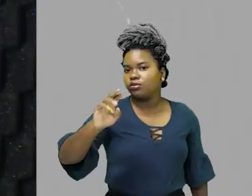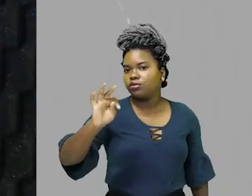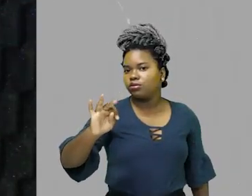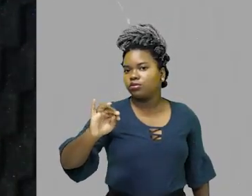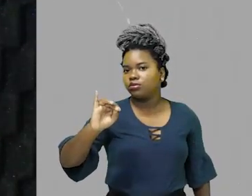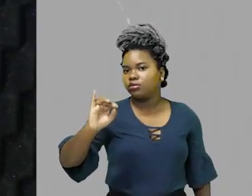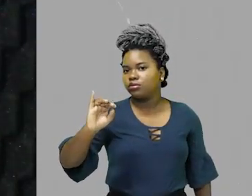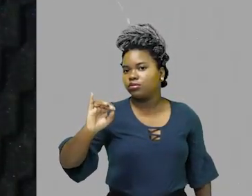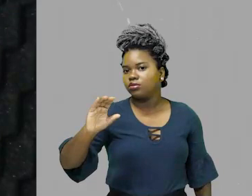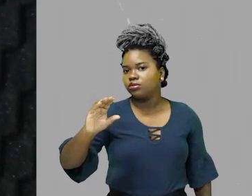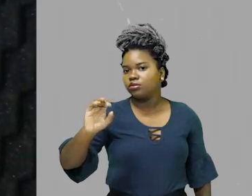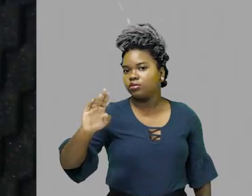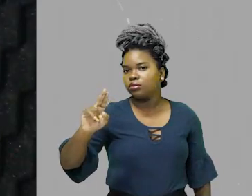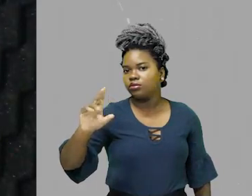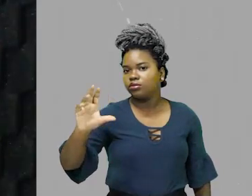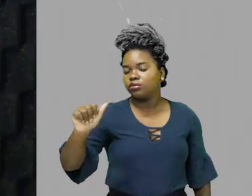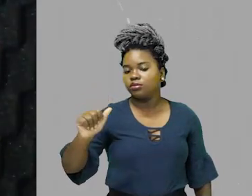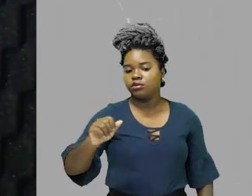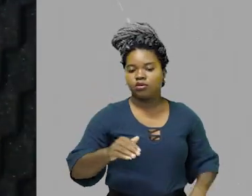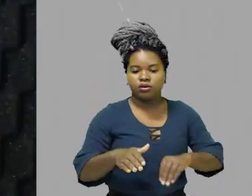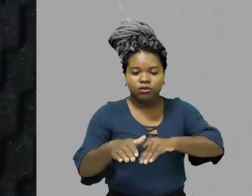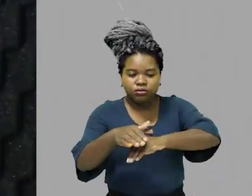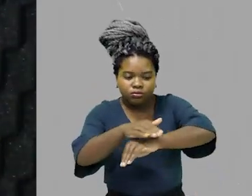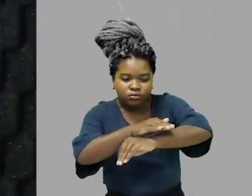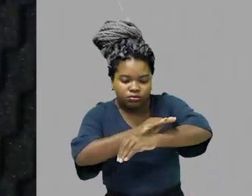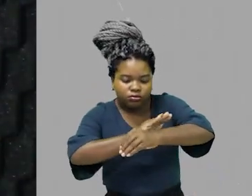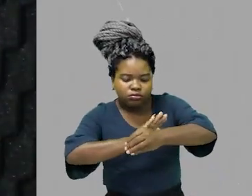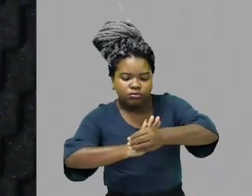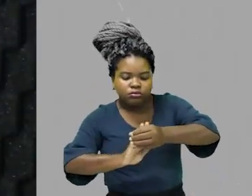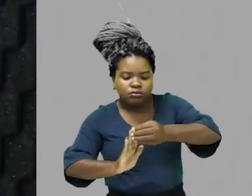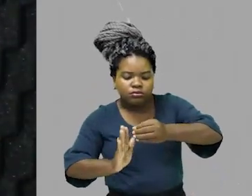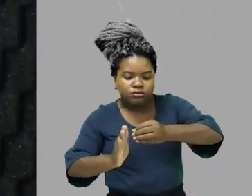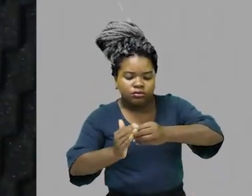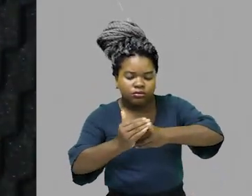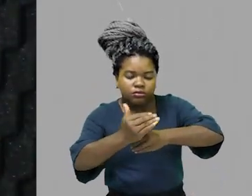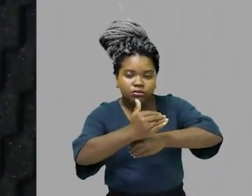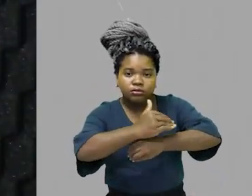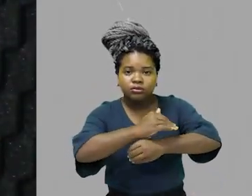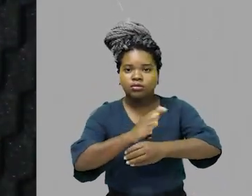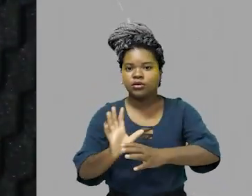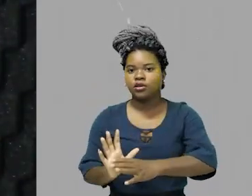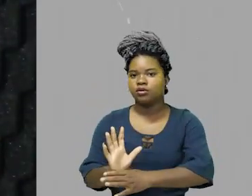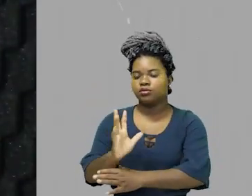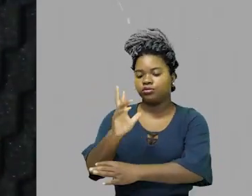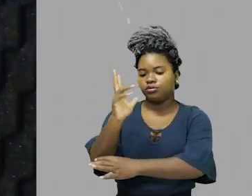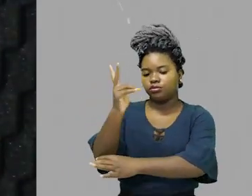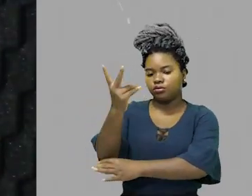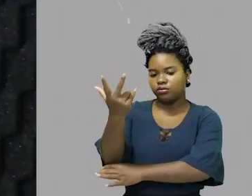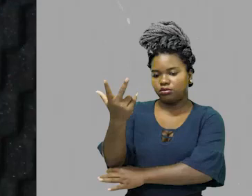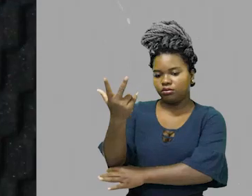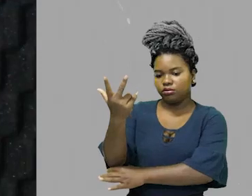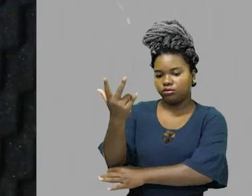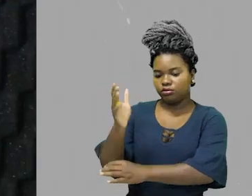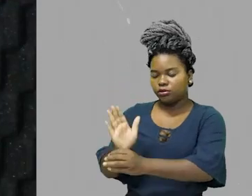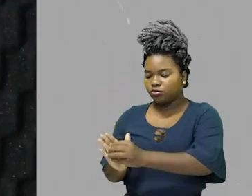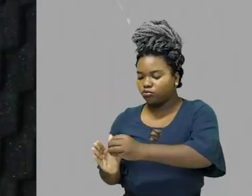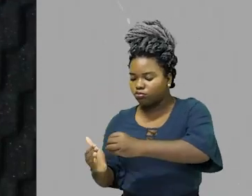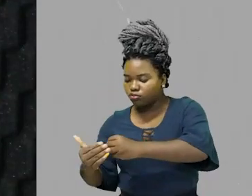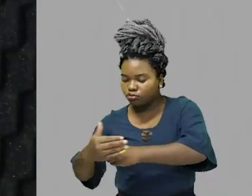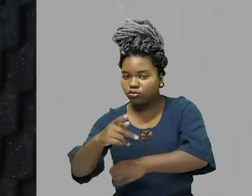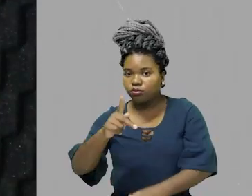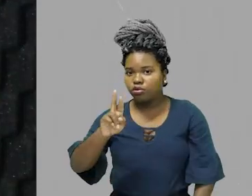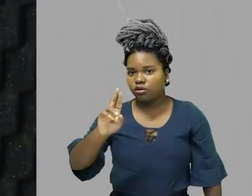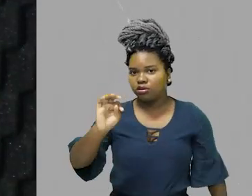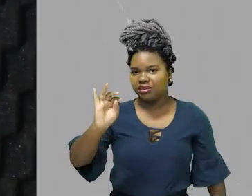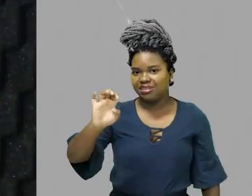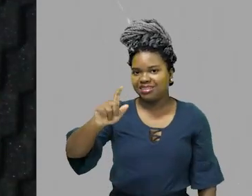é como se fosse uma pele que protege a planta para que ela não perca a umidade facilmente. E outra coisa, ela